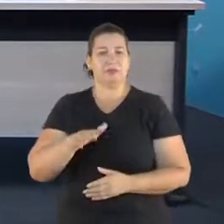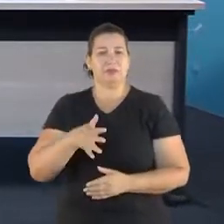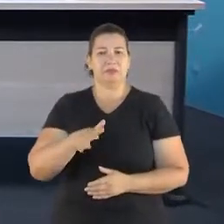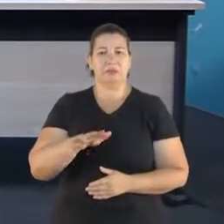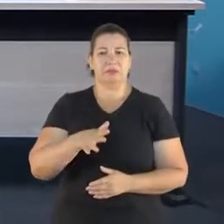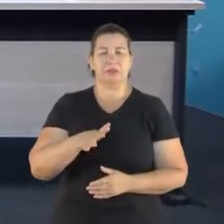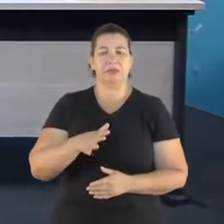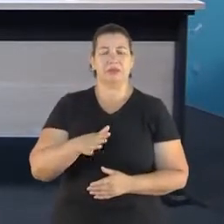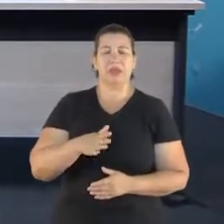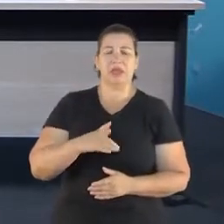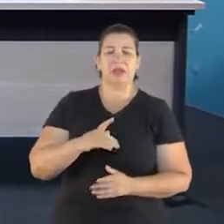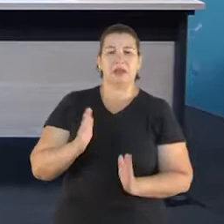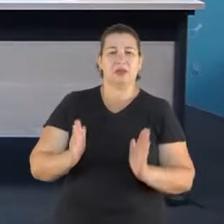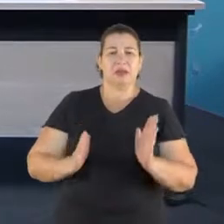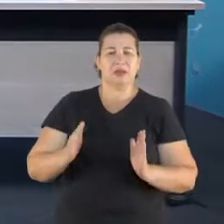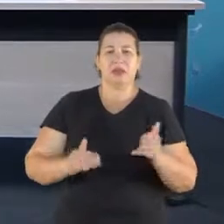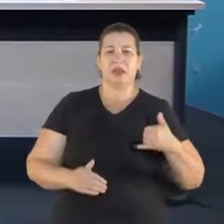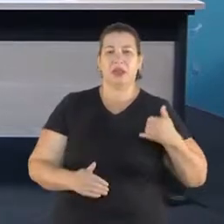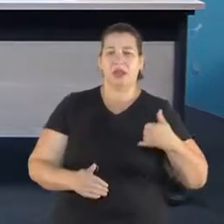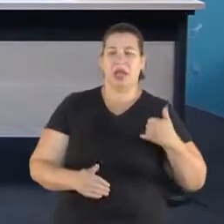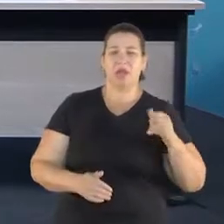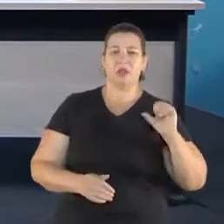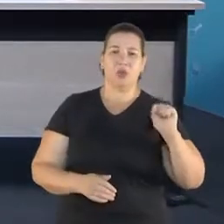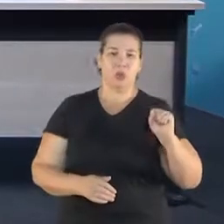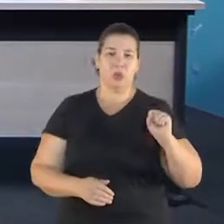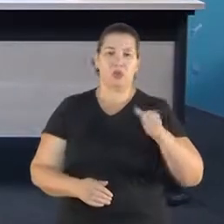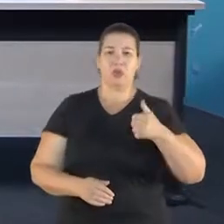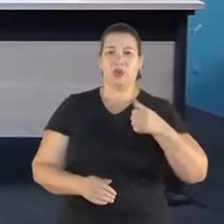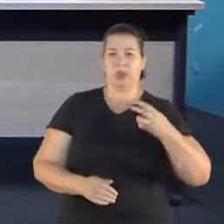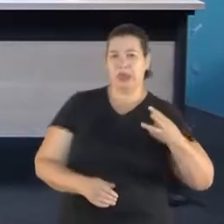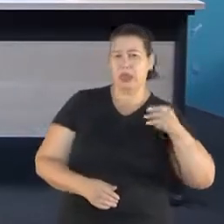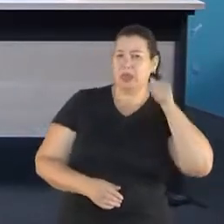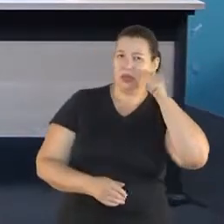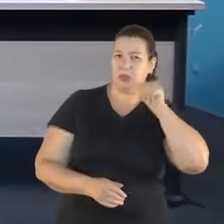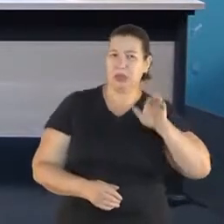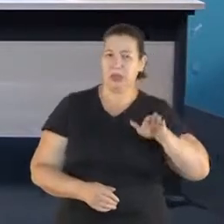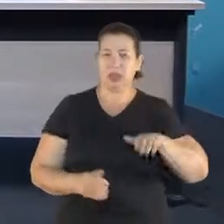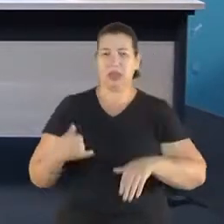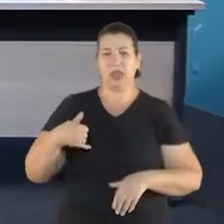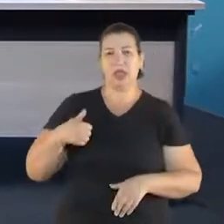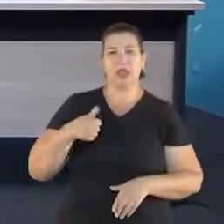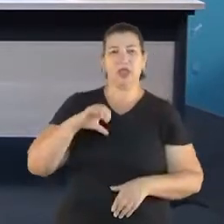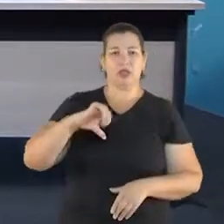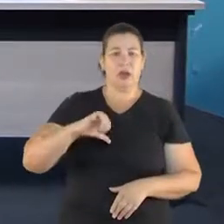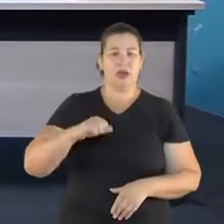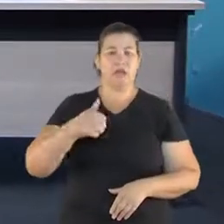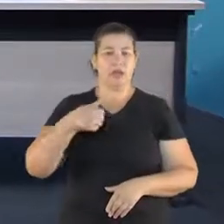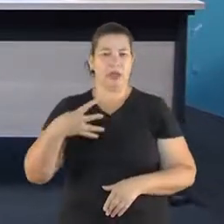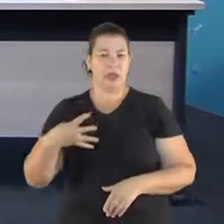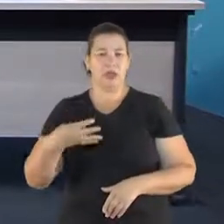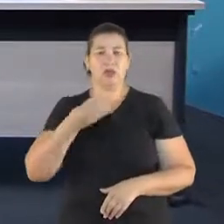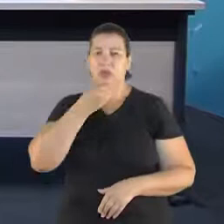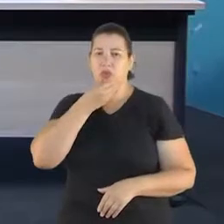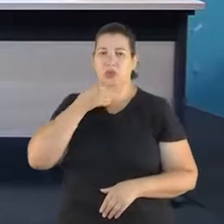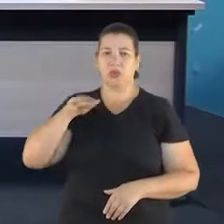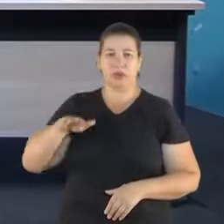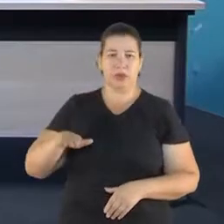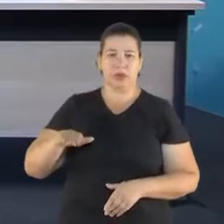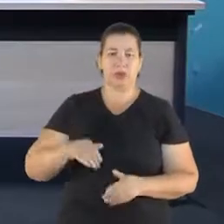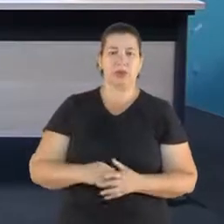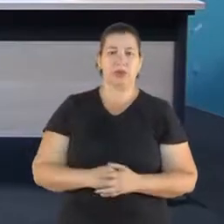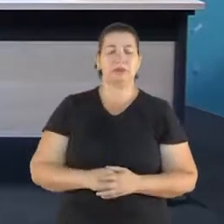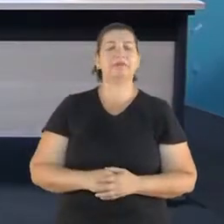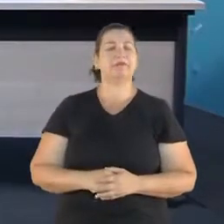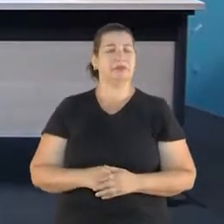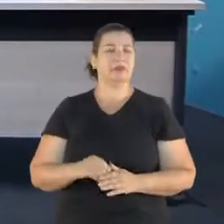é de que o intervalo seja dos 8 aos 13 nas meninas e do 9 aos 14 nos meninos.